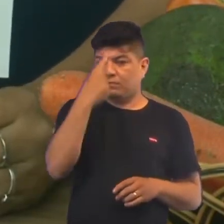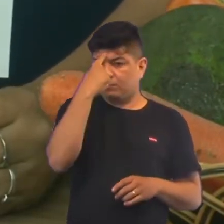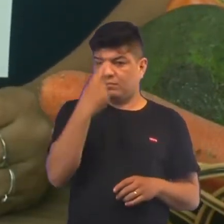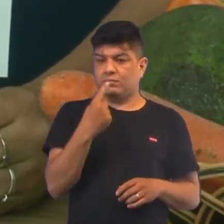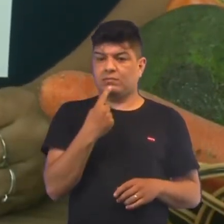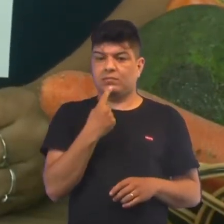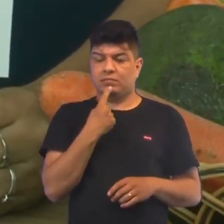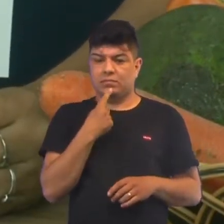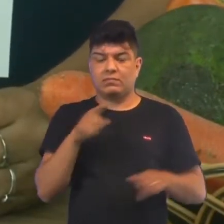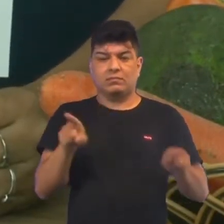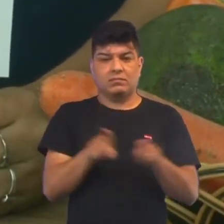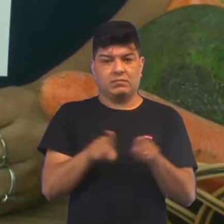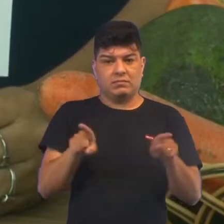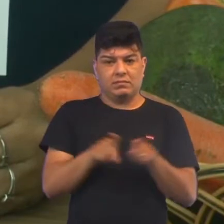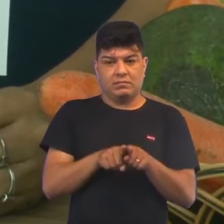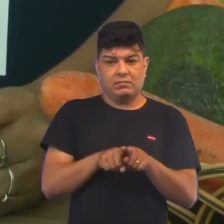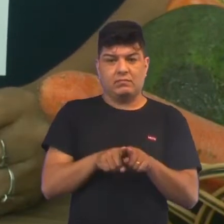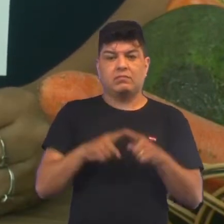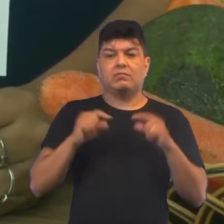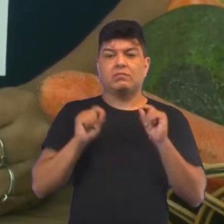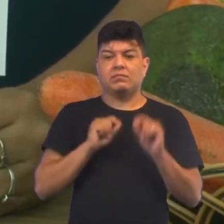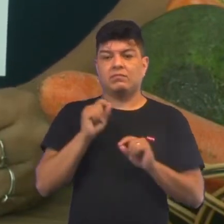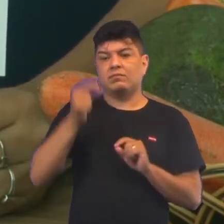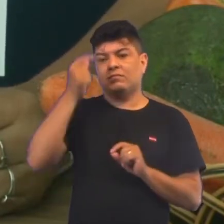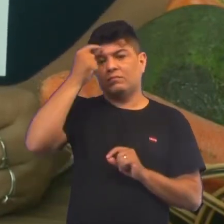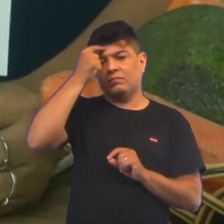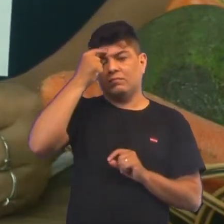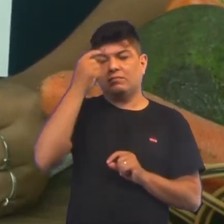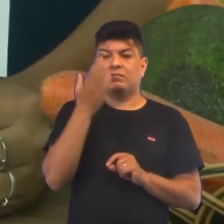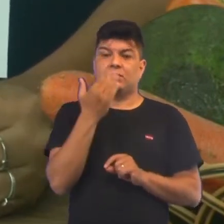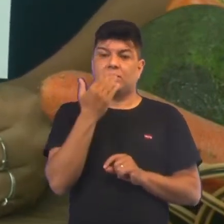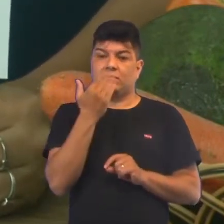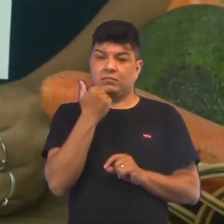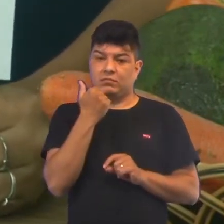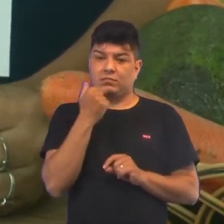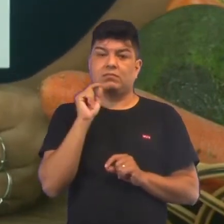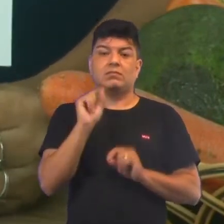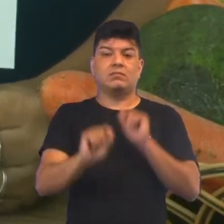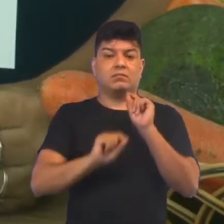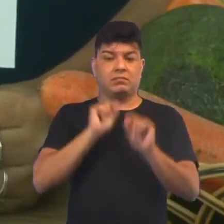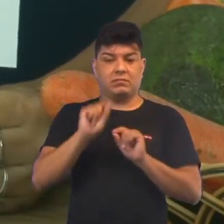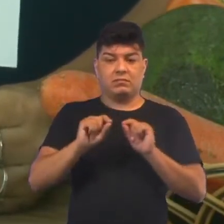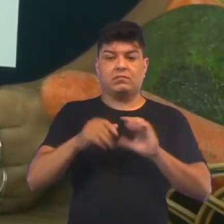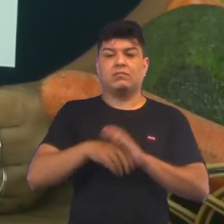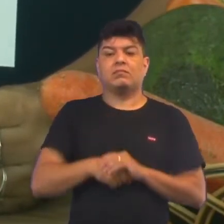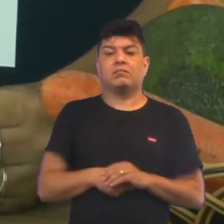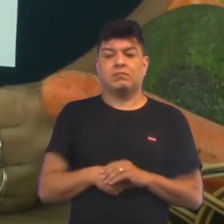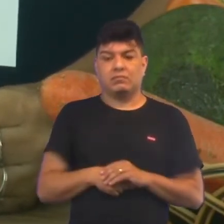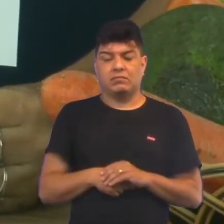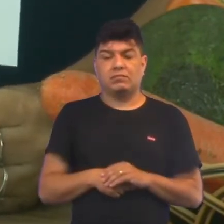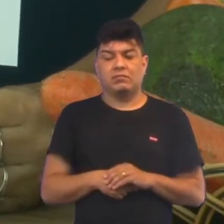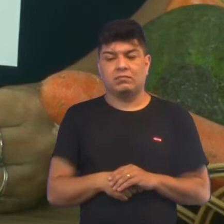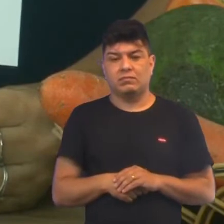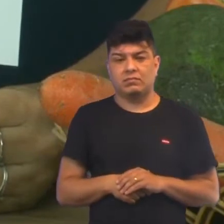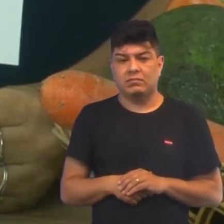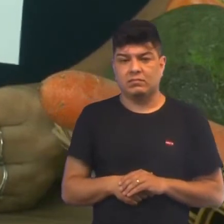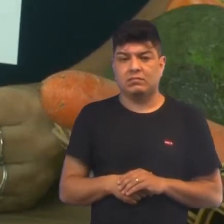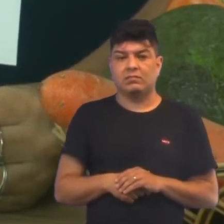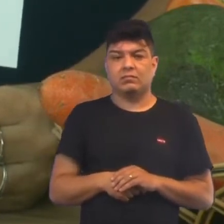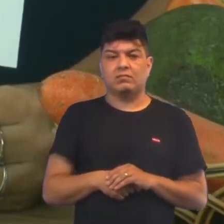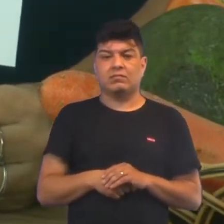imagem. Também tem uma criança. Ela está pensando em se alimentar com o quê? Ela está pensando em